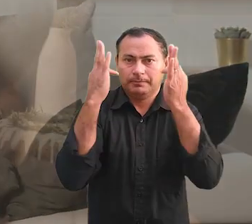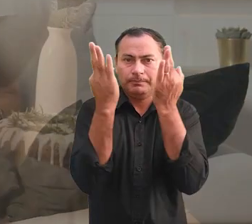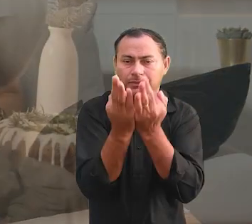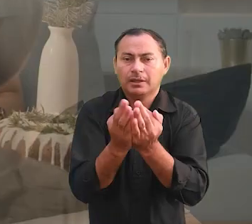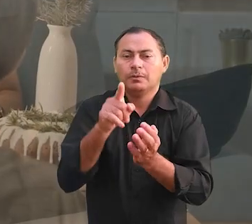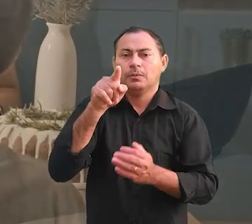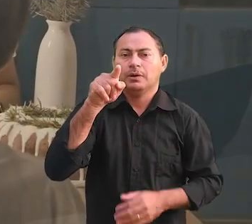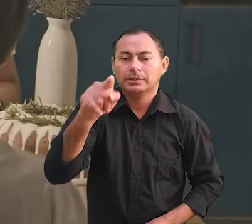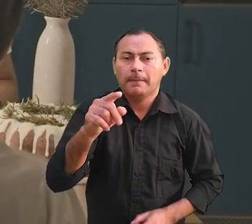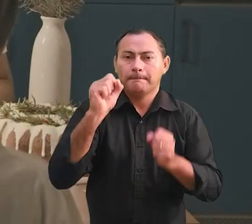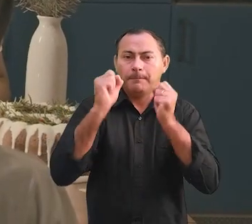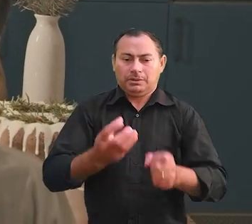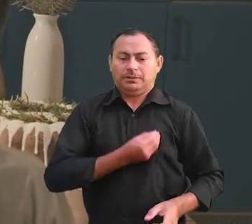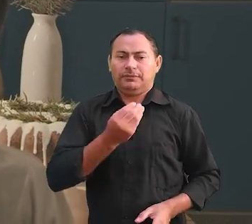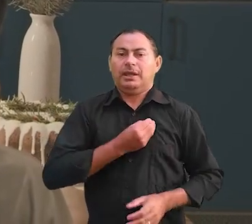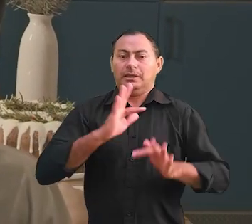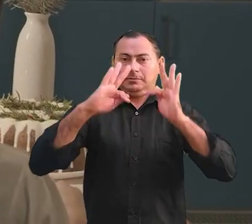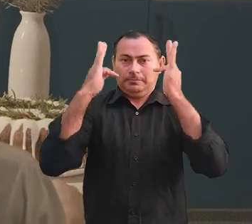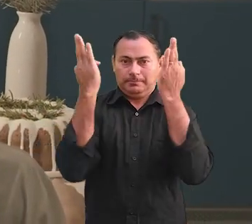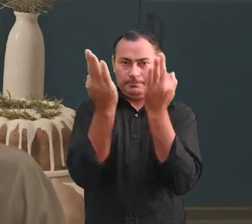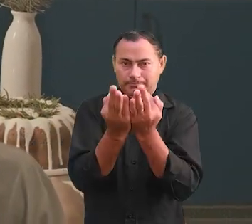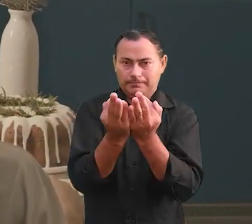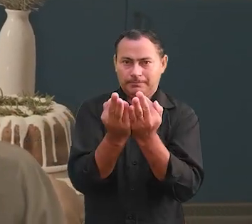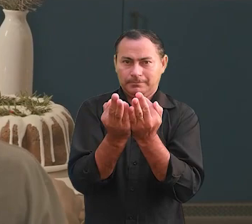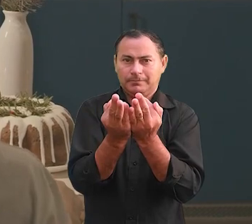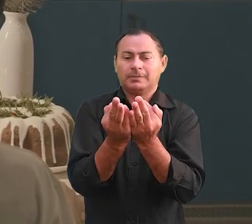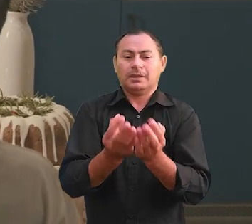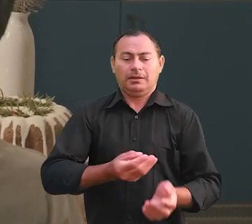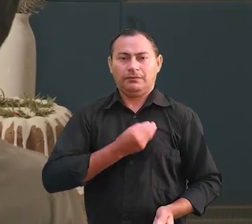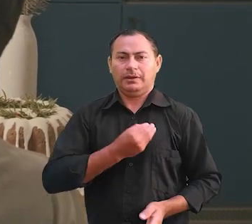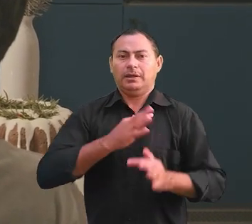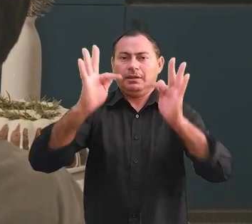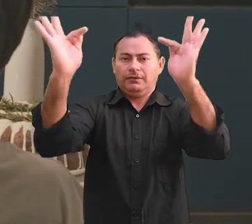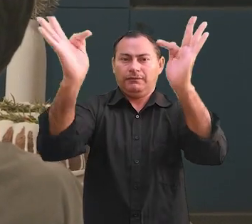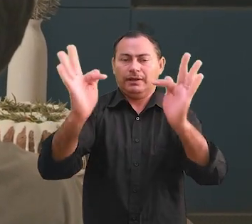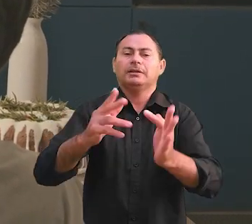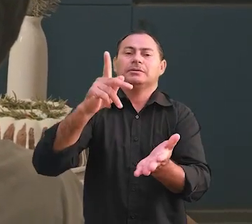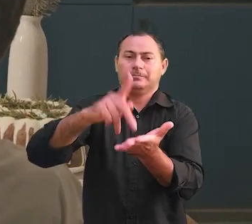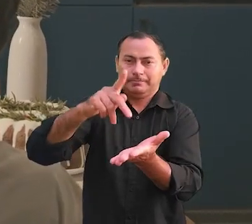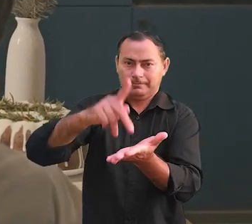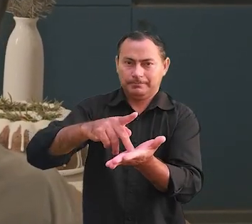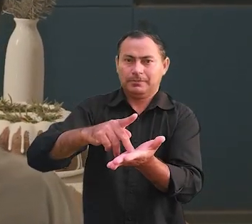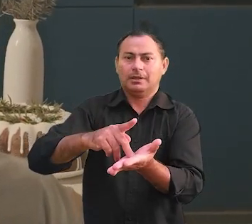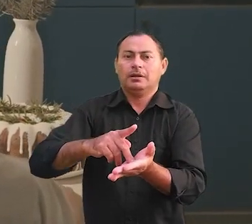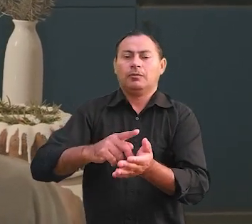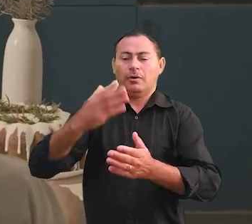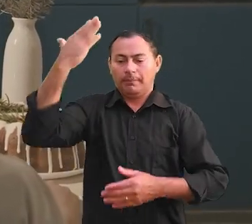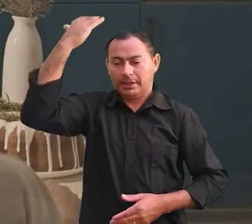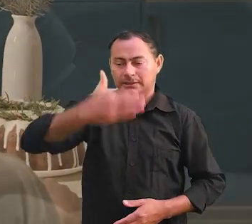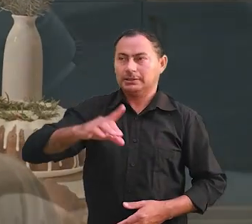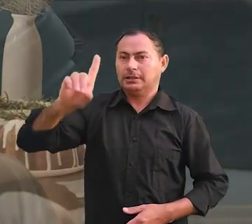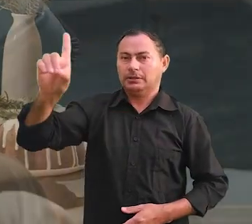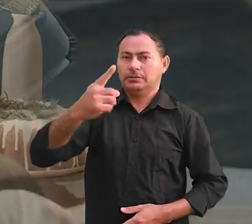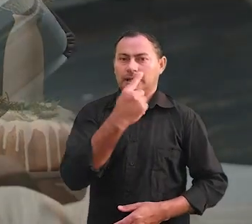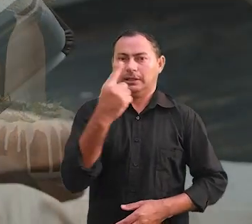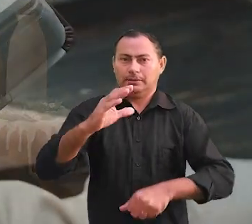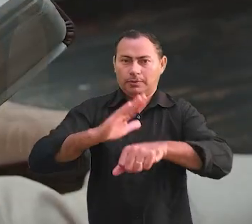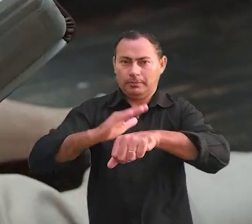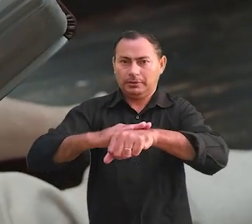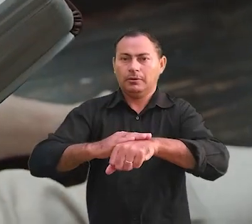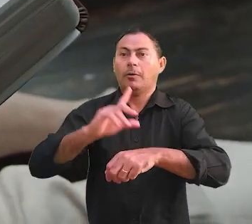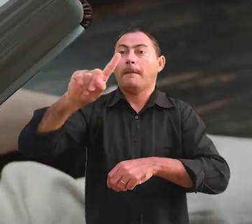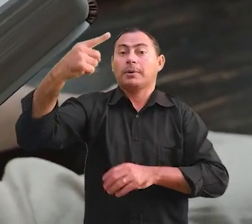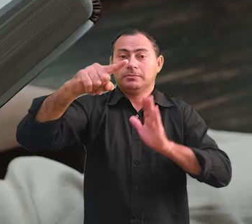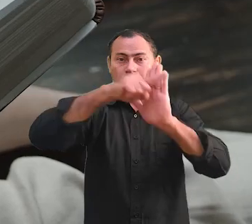sua família vocês possam viver em família e viverem felizes e verdade com a presença de